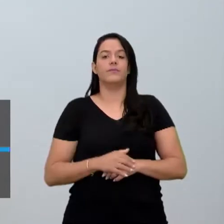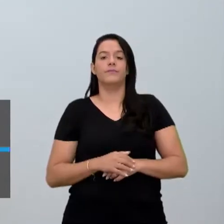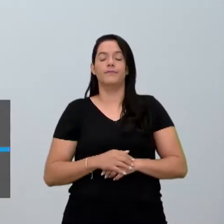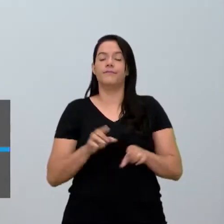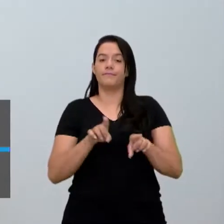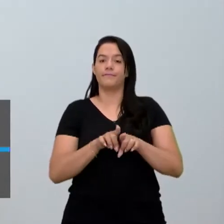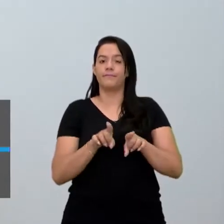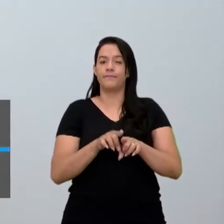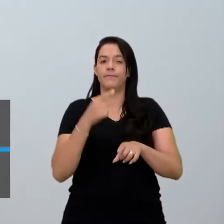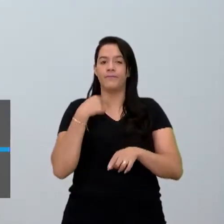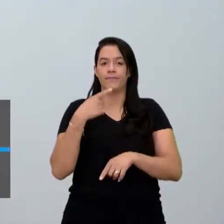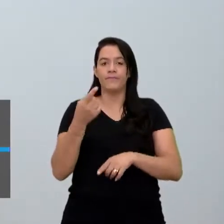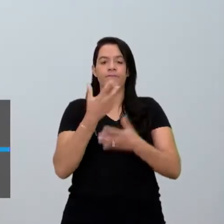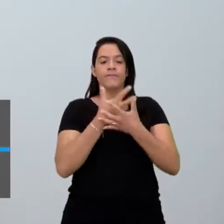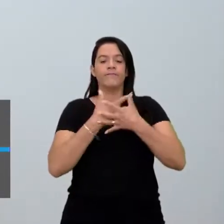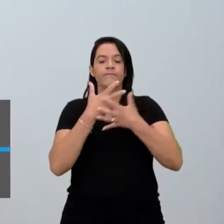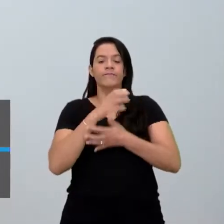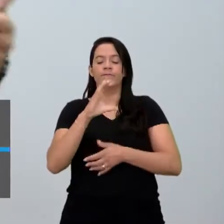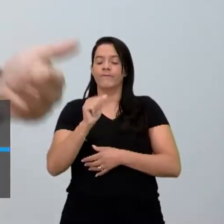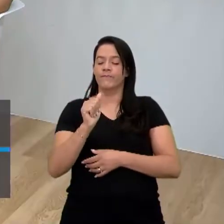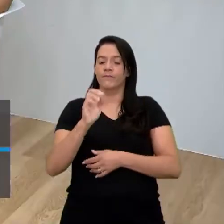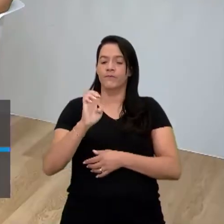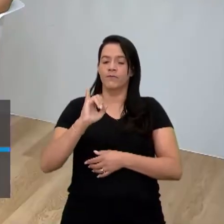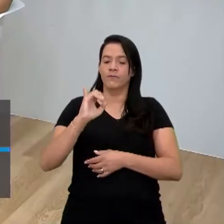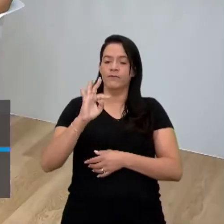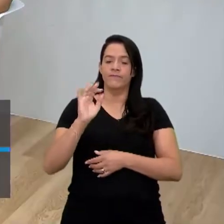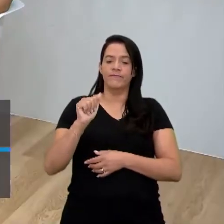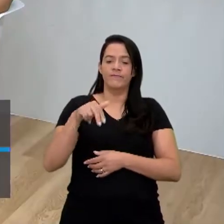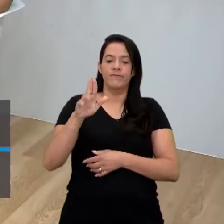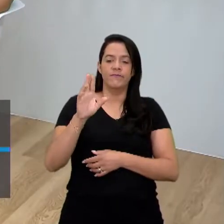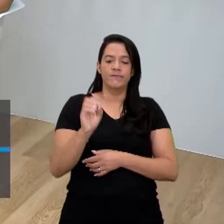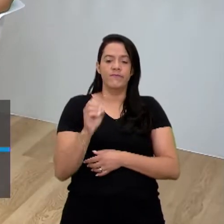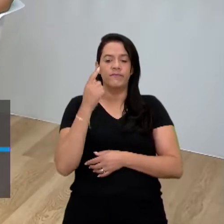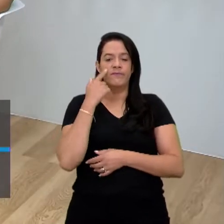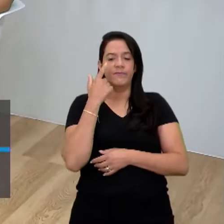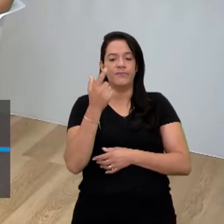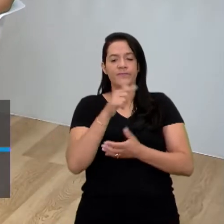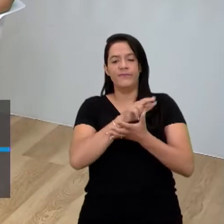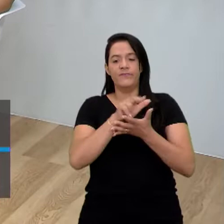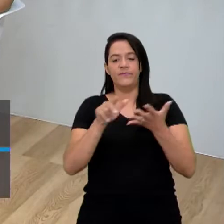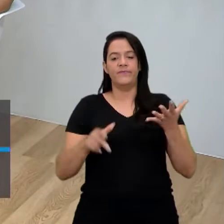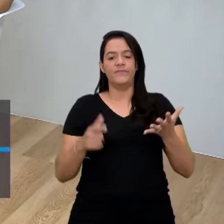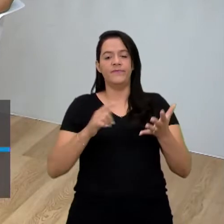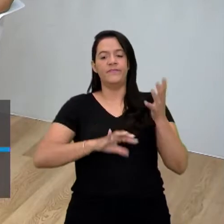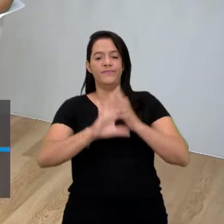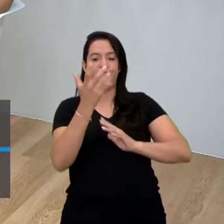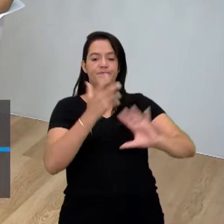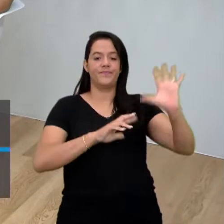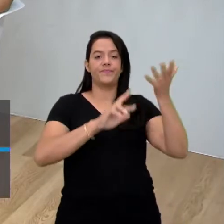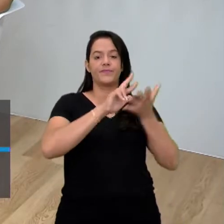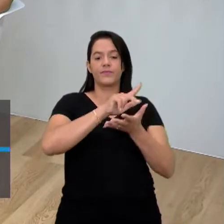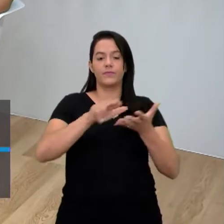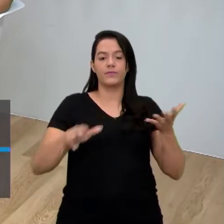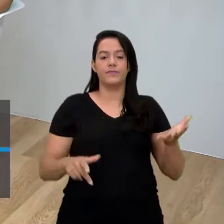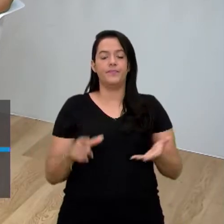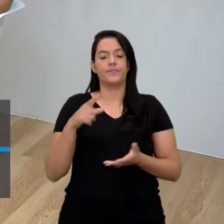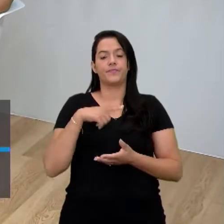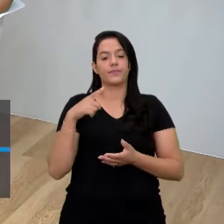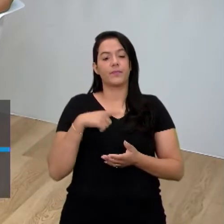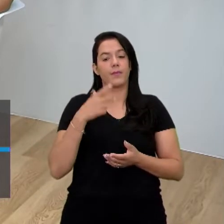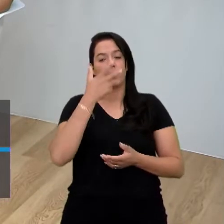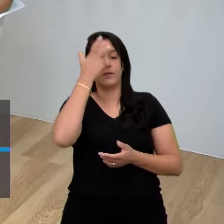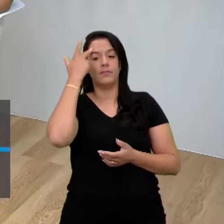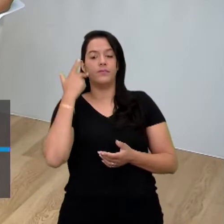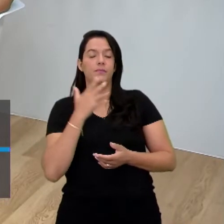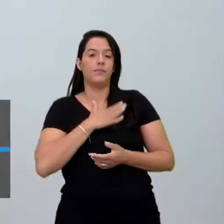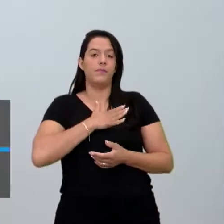né? O Narciso acha belo o que é espelho. Quando algo é muito diferente, ele tende a repudiar.